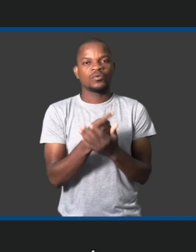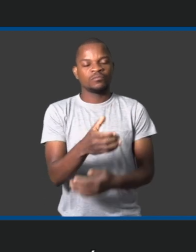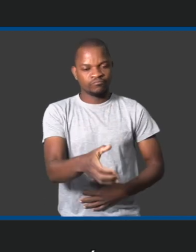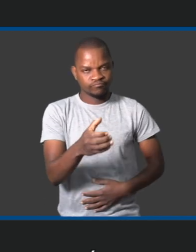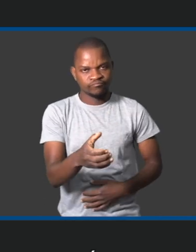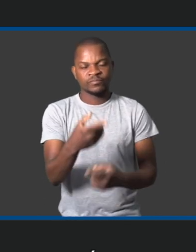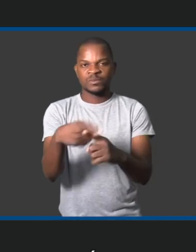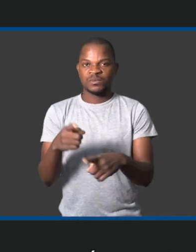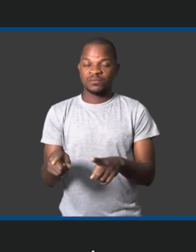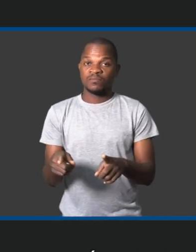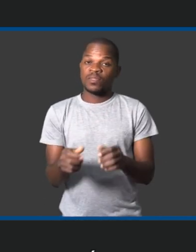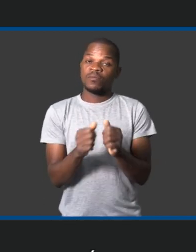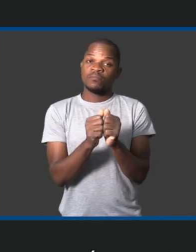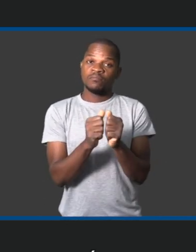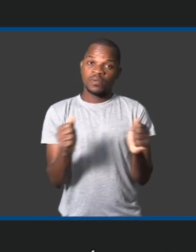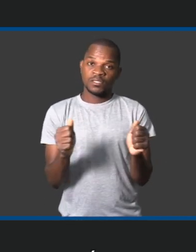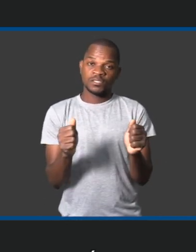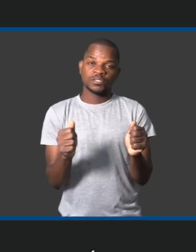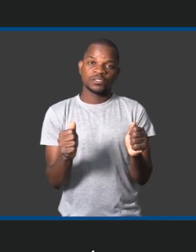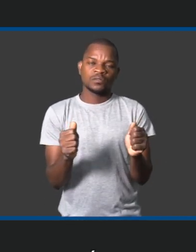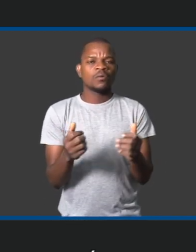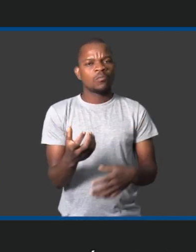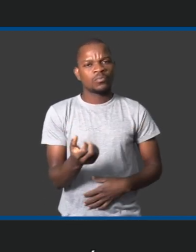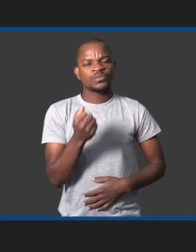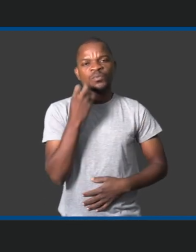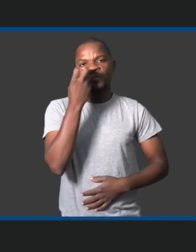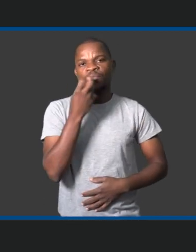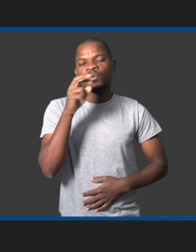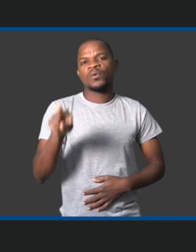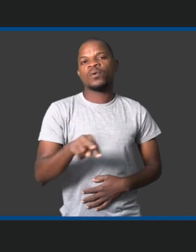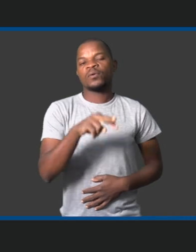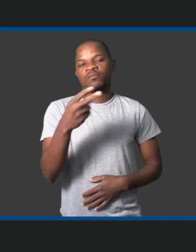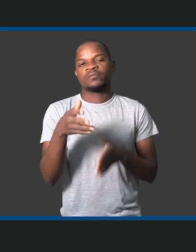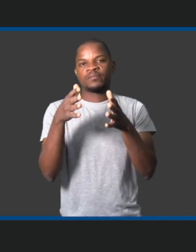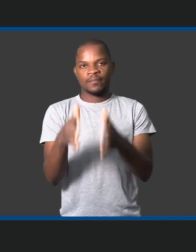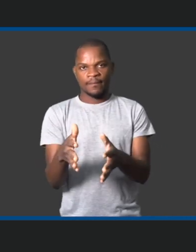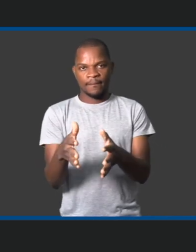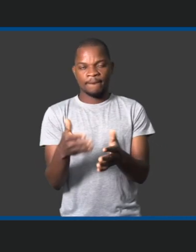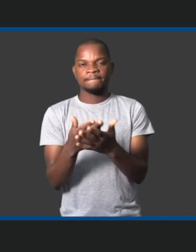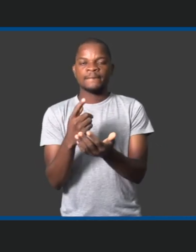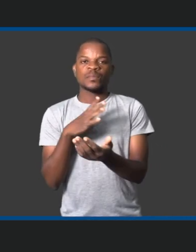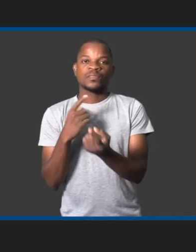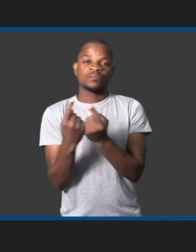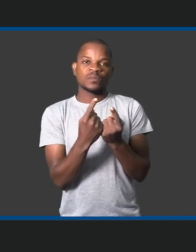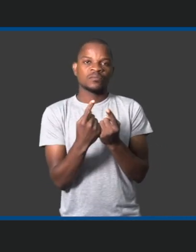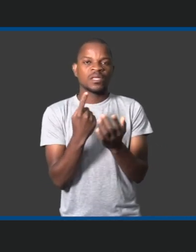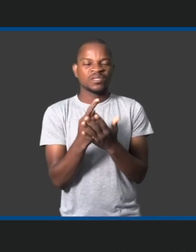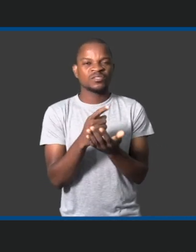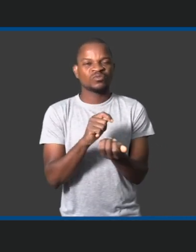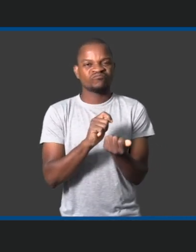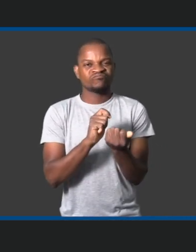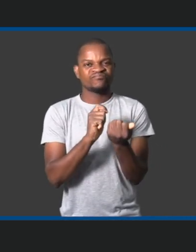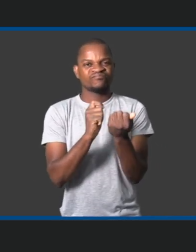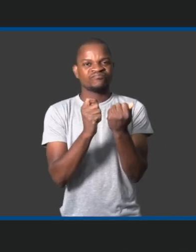acalentados ou acarinhados se a pessoa tem proximidade, se a pessoa nos abraça. Mas infelizmente, para esta situação